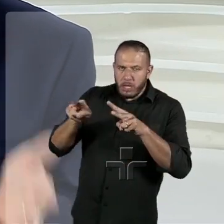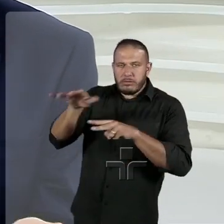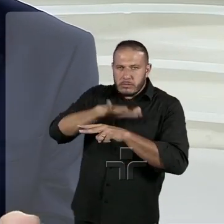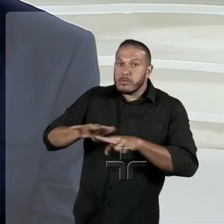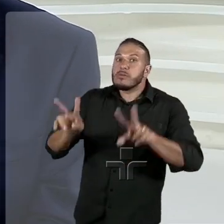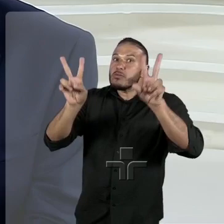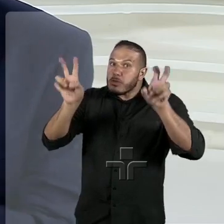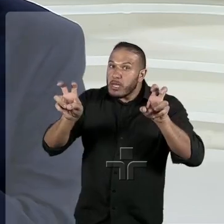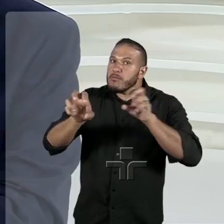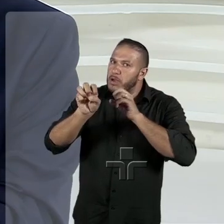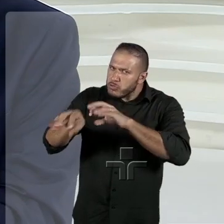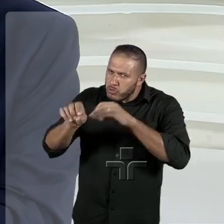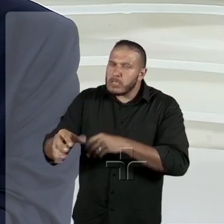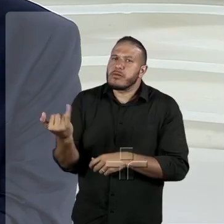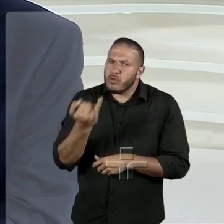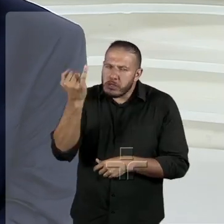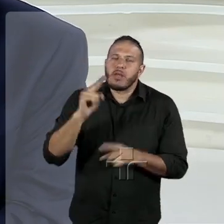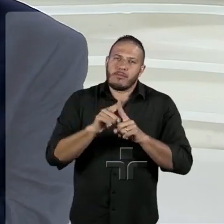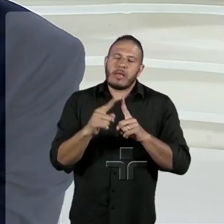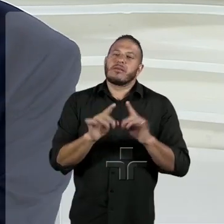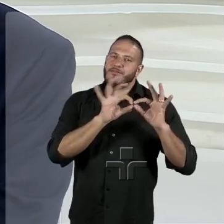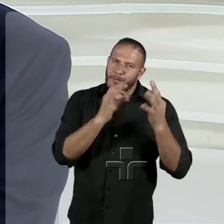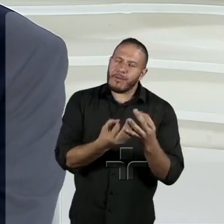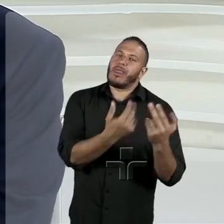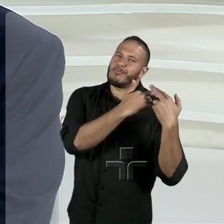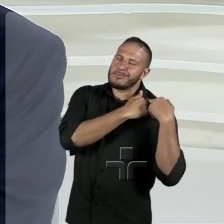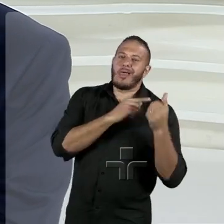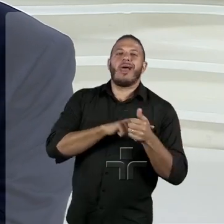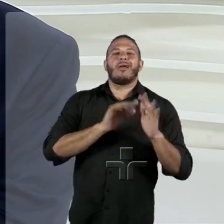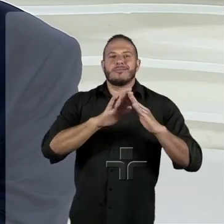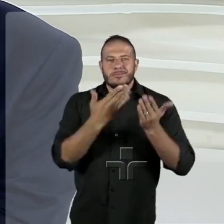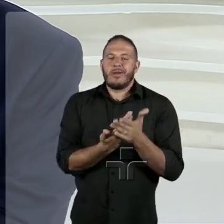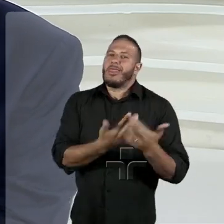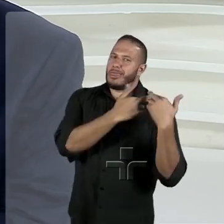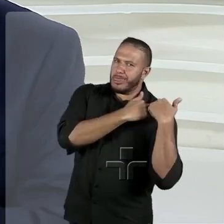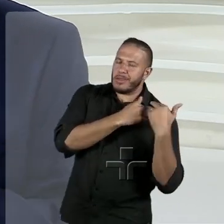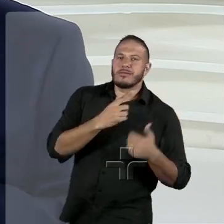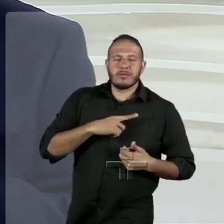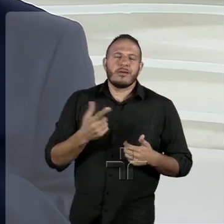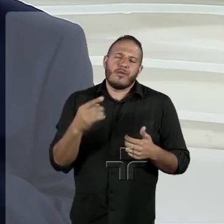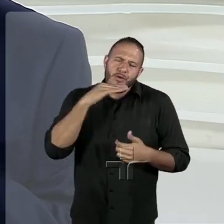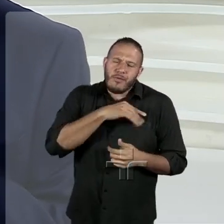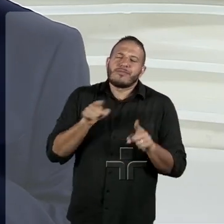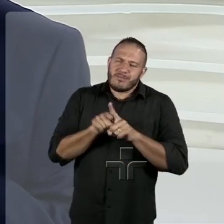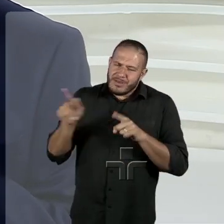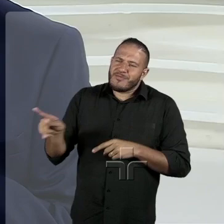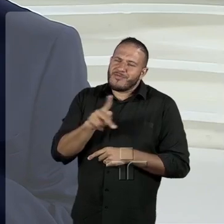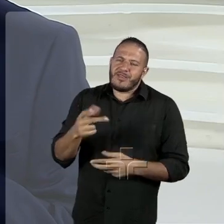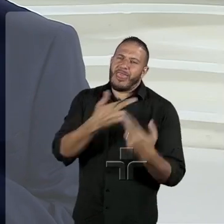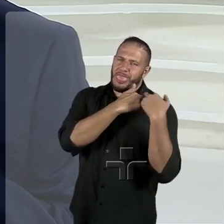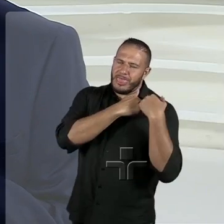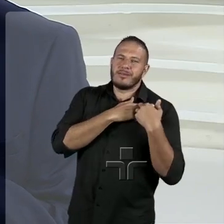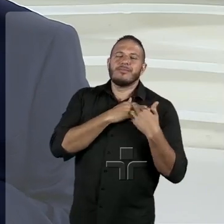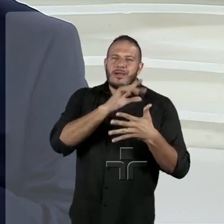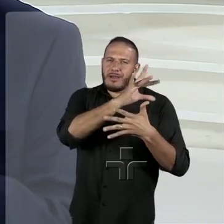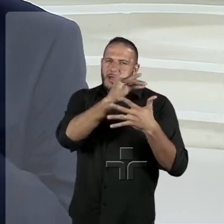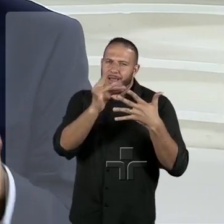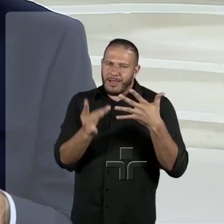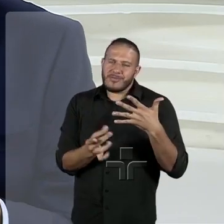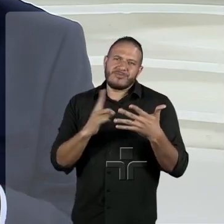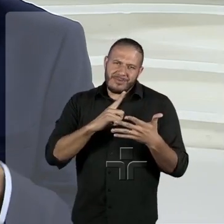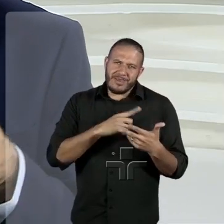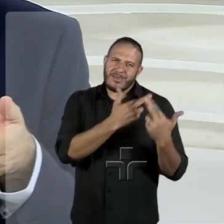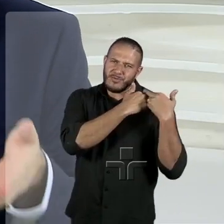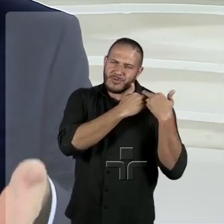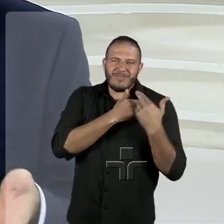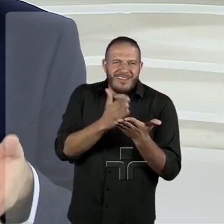a família tem o seu papel, a escola tem o seu papel e, lógico, com isso o professor e os profissionais da educação têm o seu papel. Nós temos que